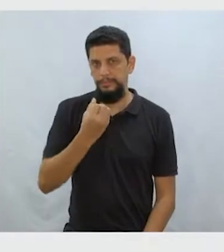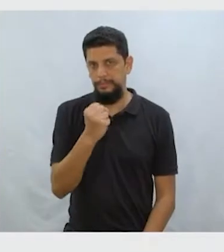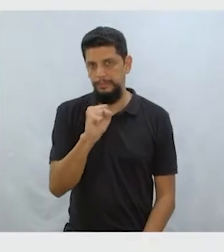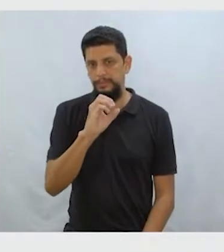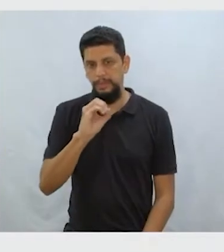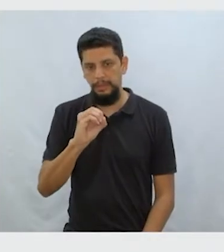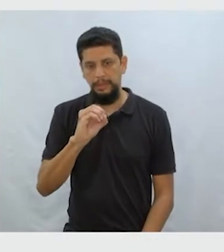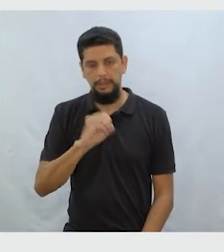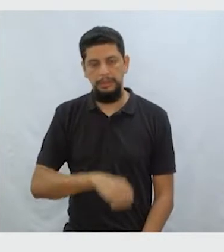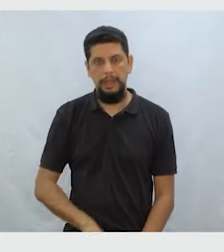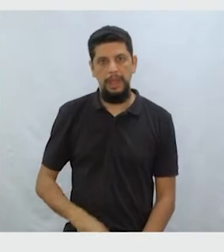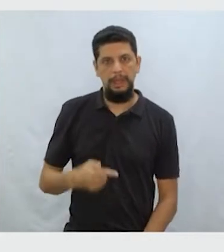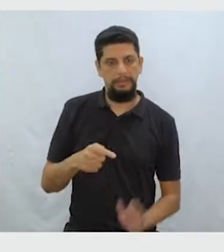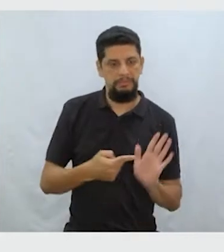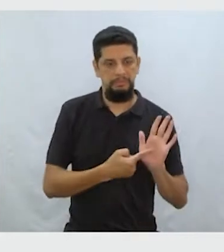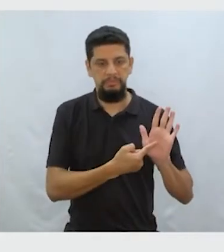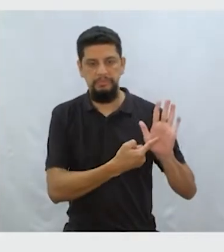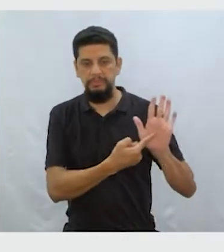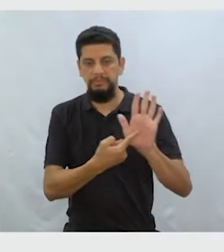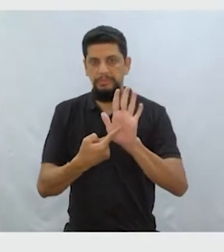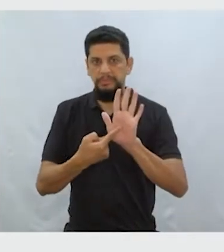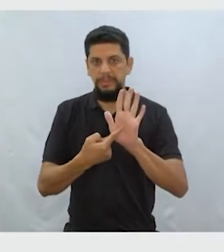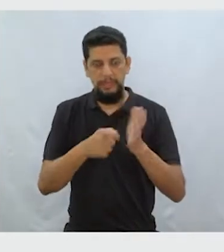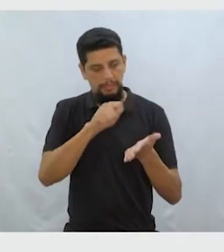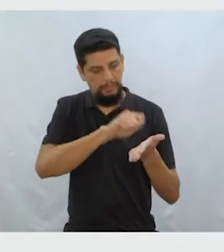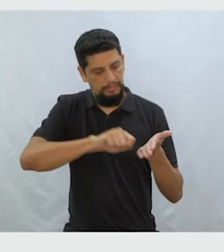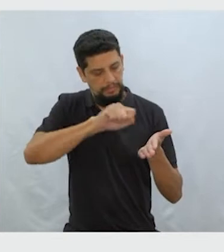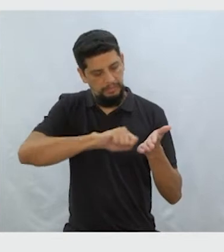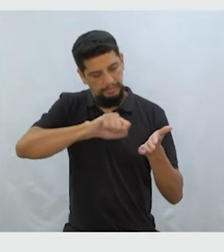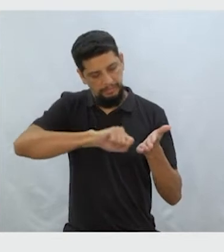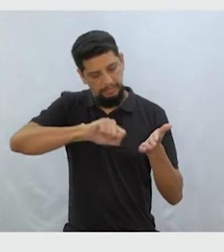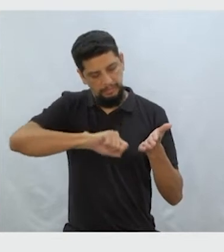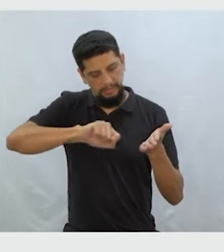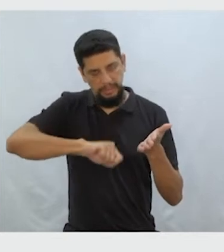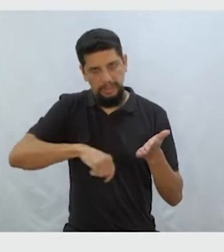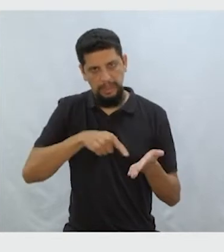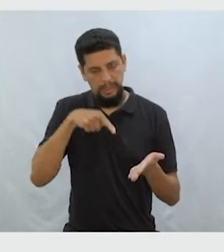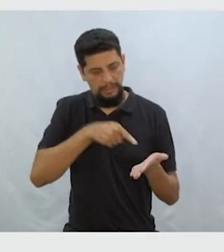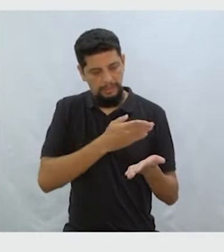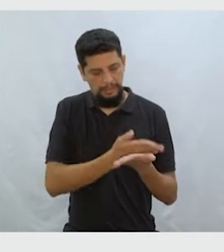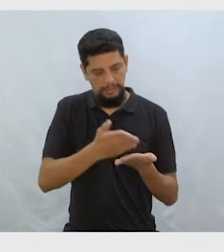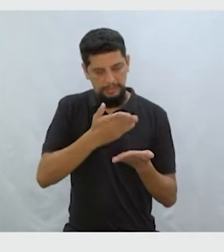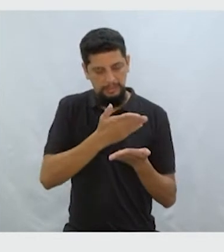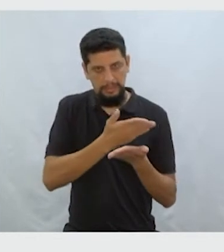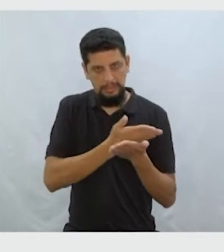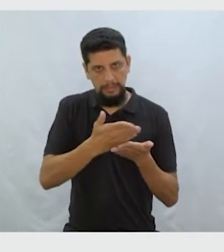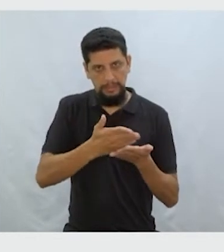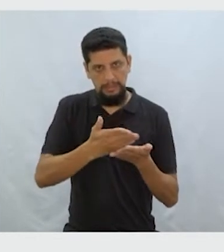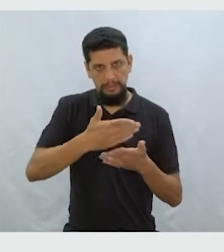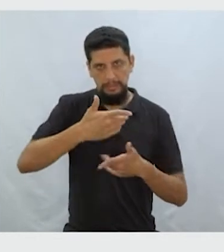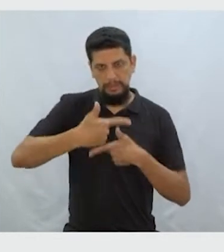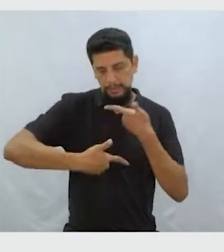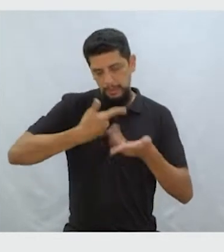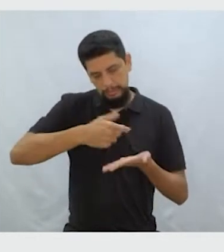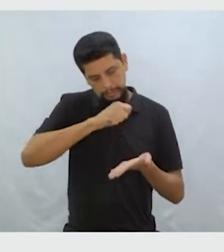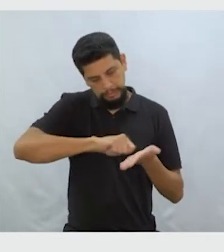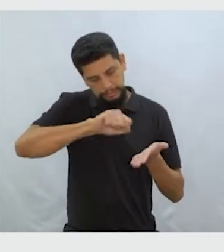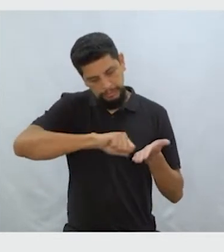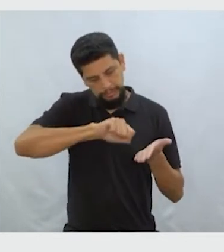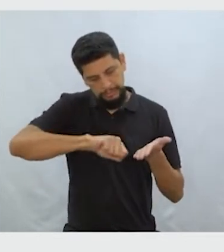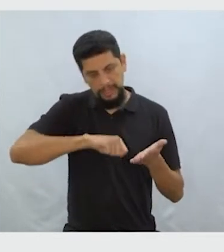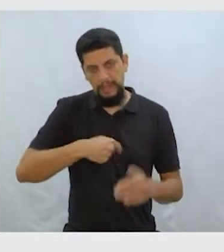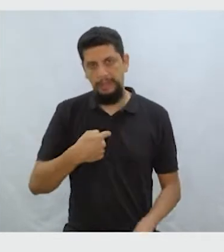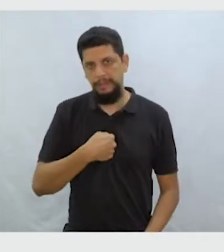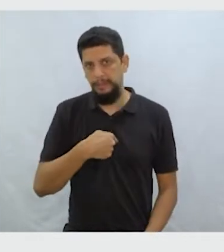1980 que orof se destacou como escritora Então ela começou a trabalhar como